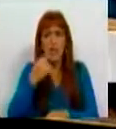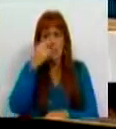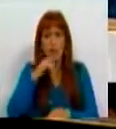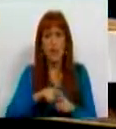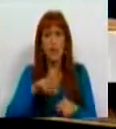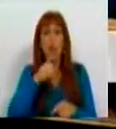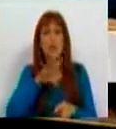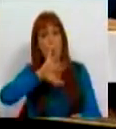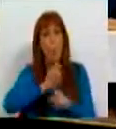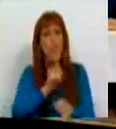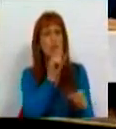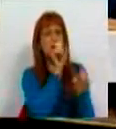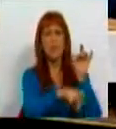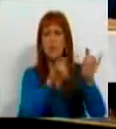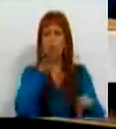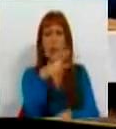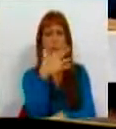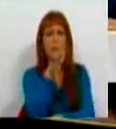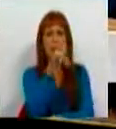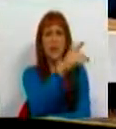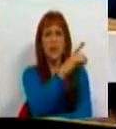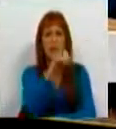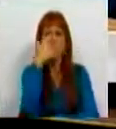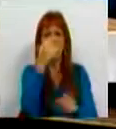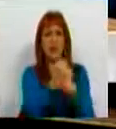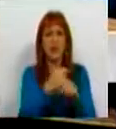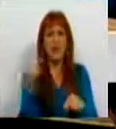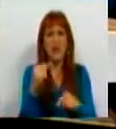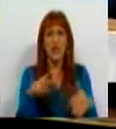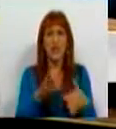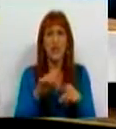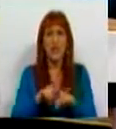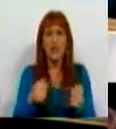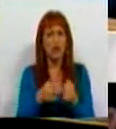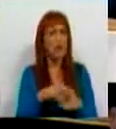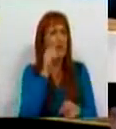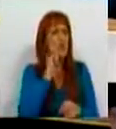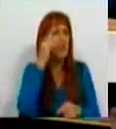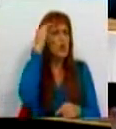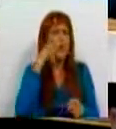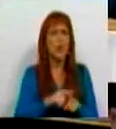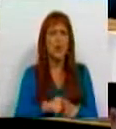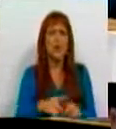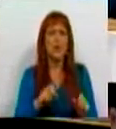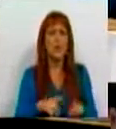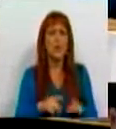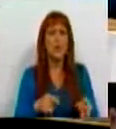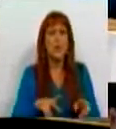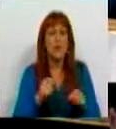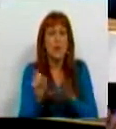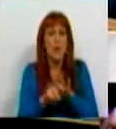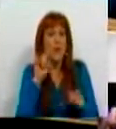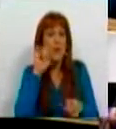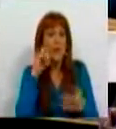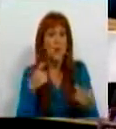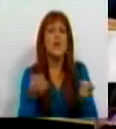preferia outra opção, o despedimento de 1.600 trabalhadores, impacto negativo nas economias dos Açores e da Madeira, o esvaziamento do Fundo de Garantia de